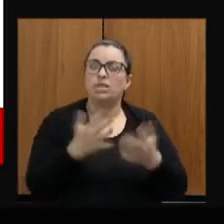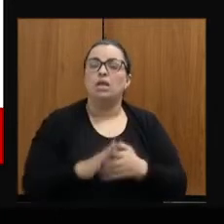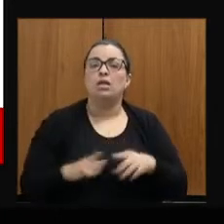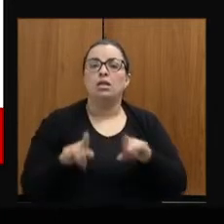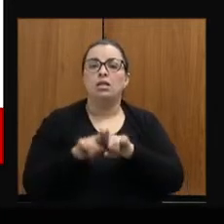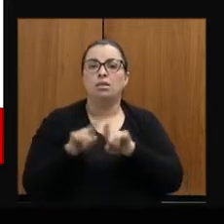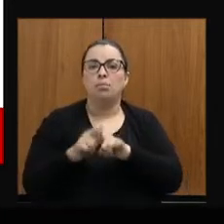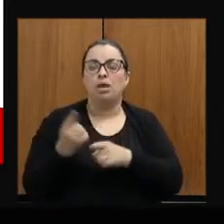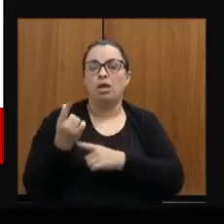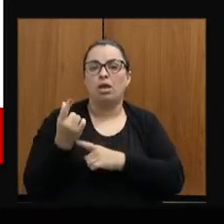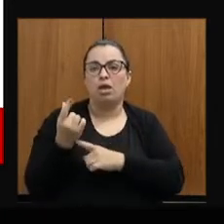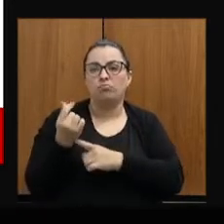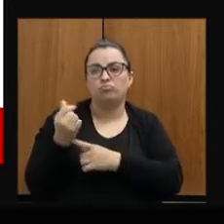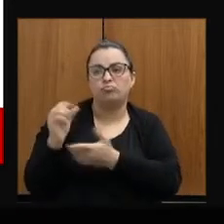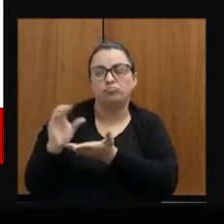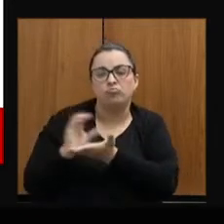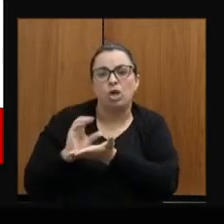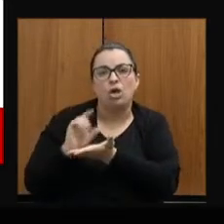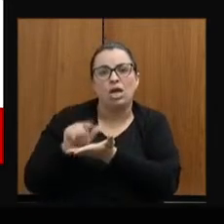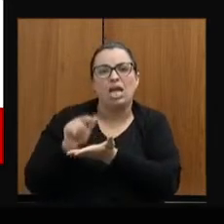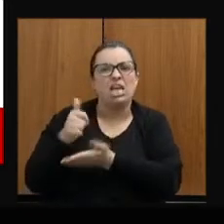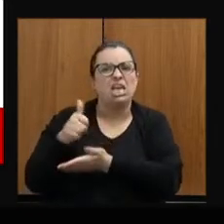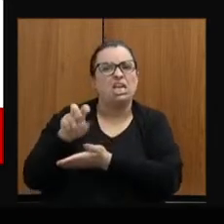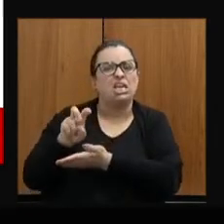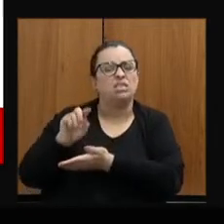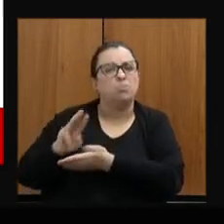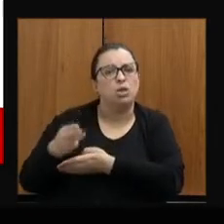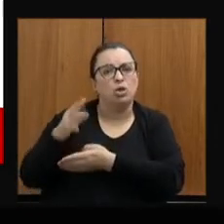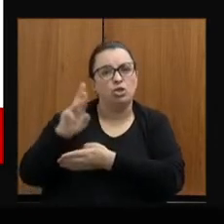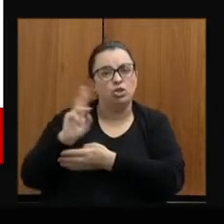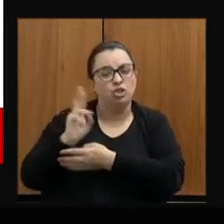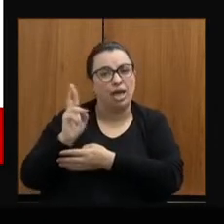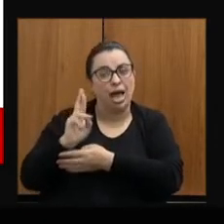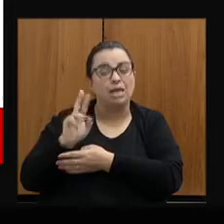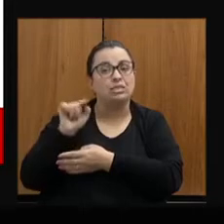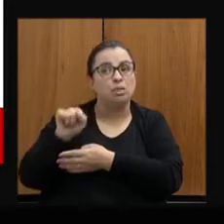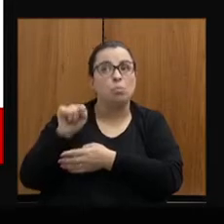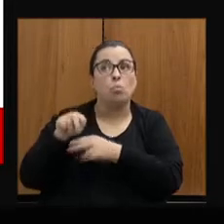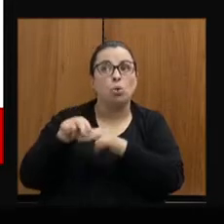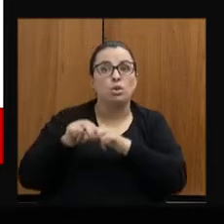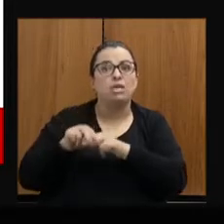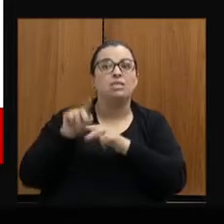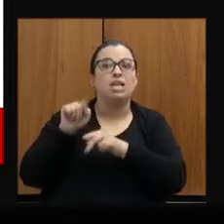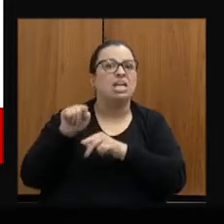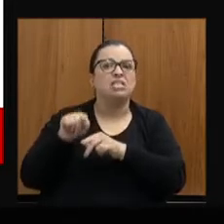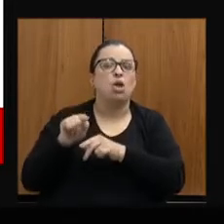na hora de 15 milhões de reais em função de convênios que não foram devidamente executados